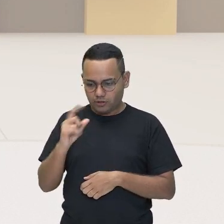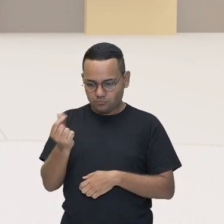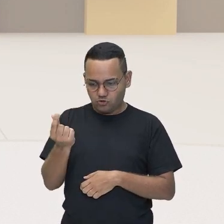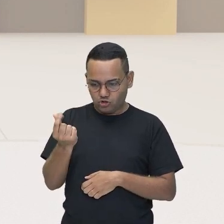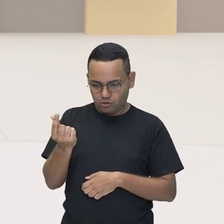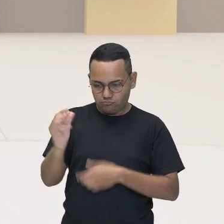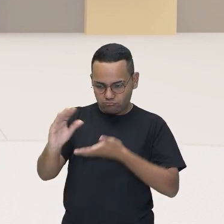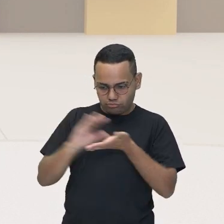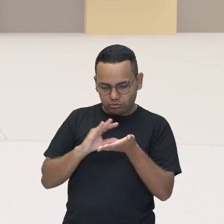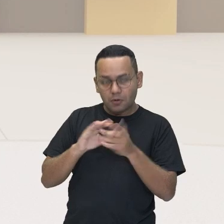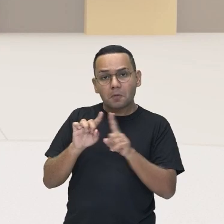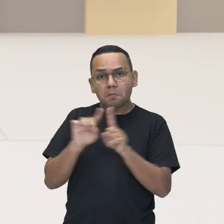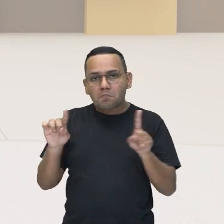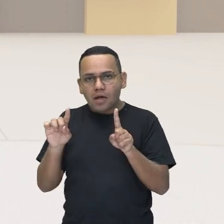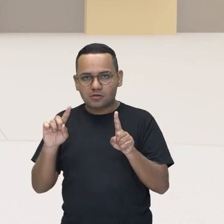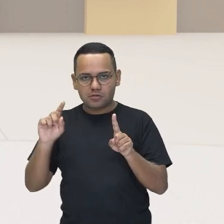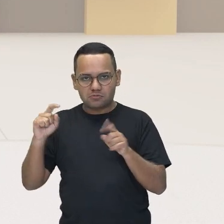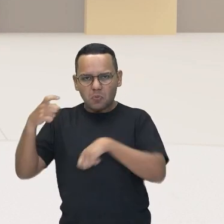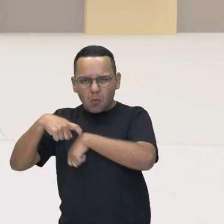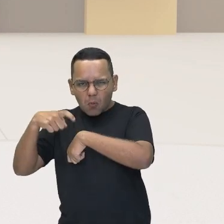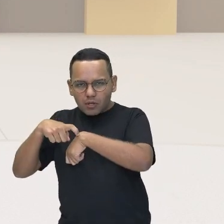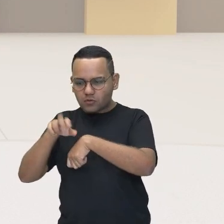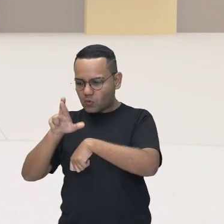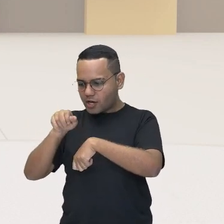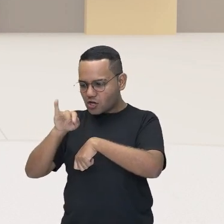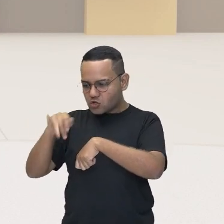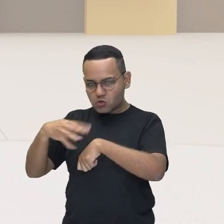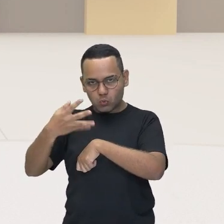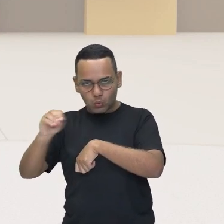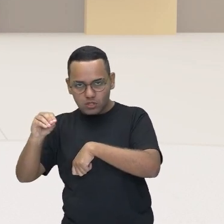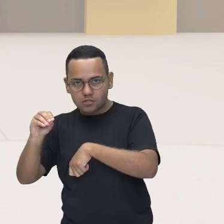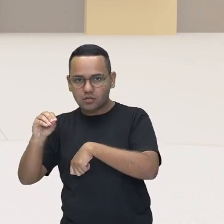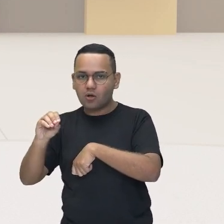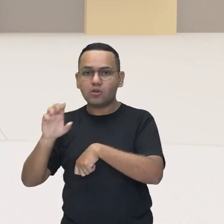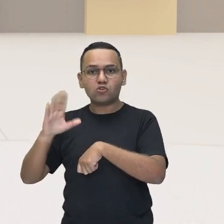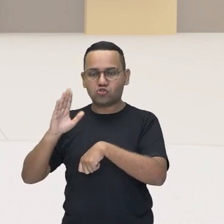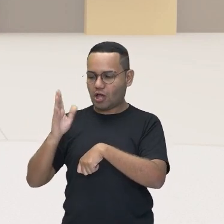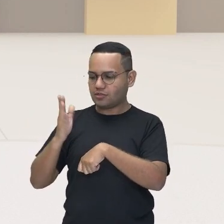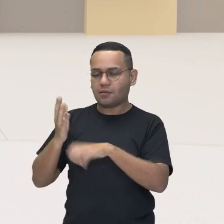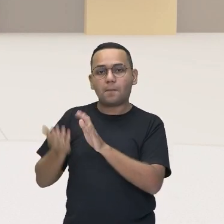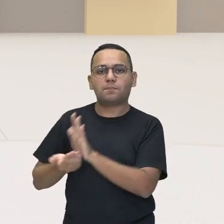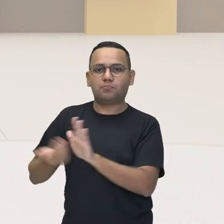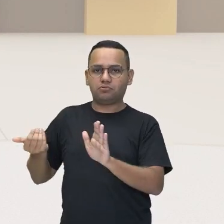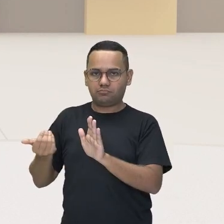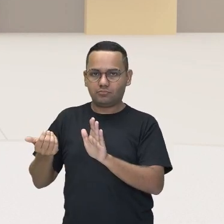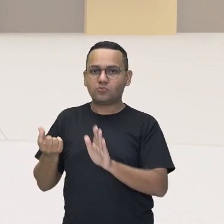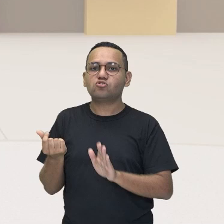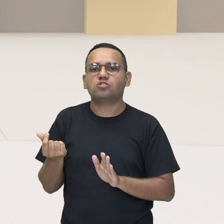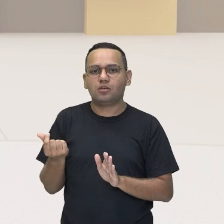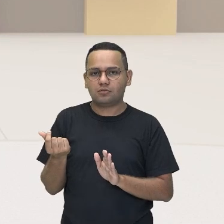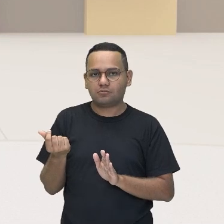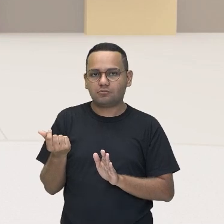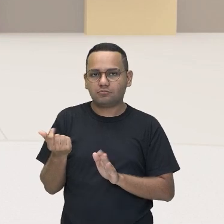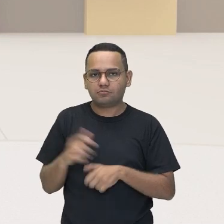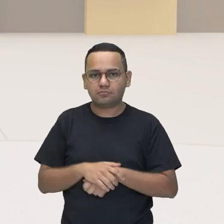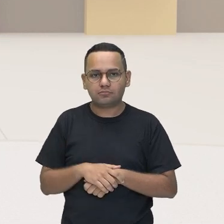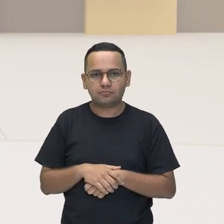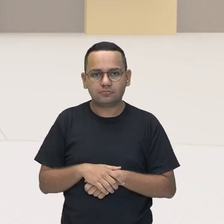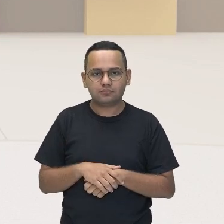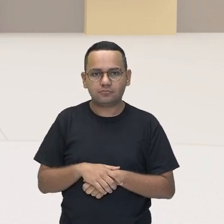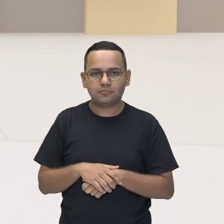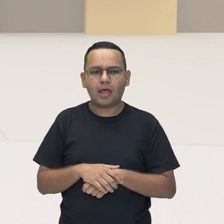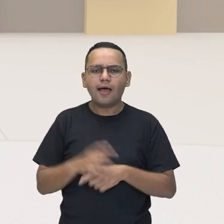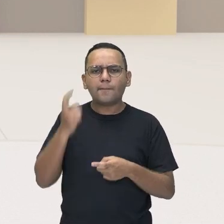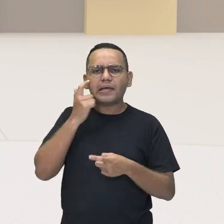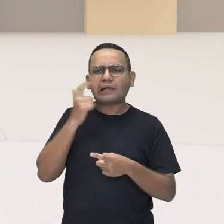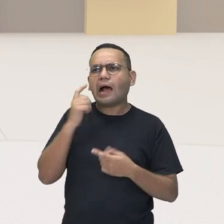corre risco você dizer assim, não, eu vou pagar só metade, depois eu pago a outra metade. Não, esquece isso, você está antecipando a sua